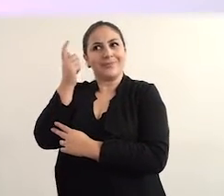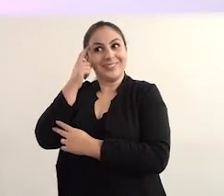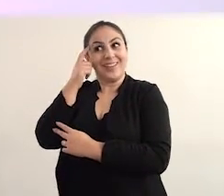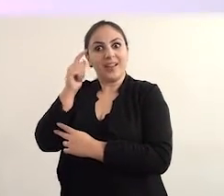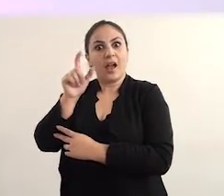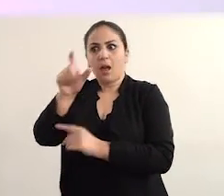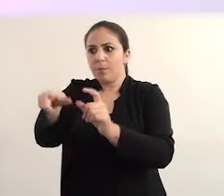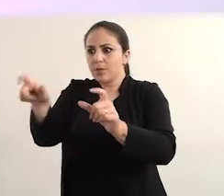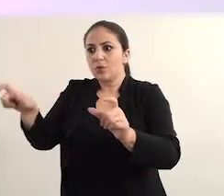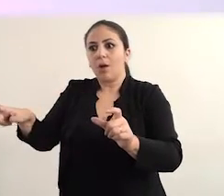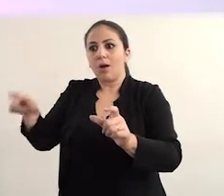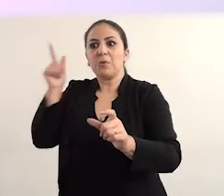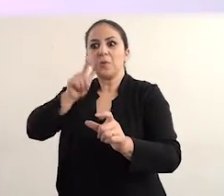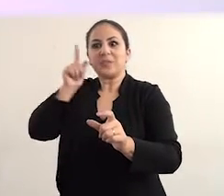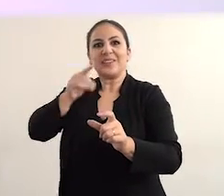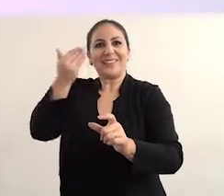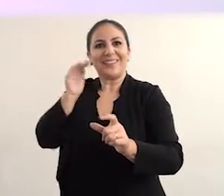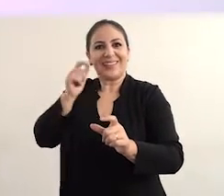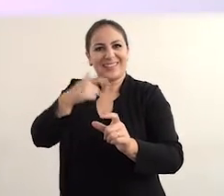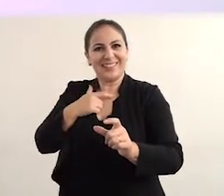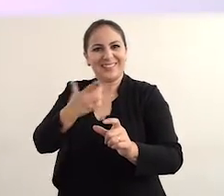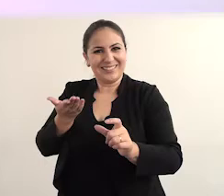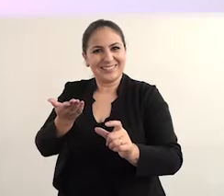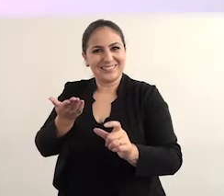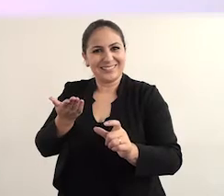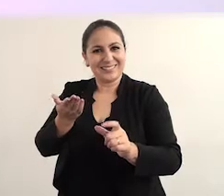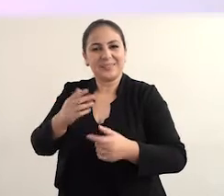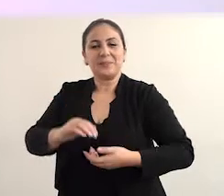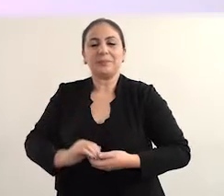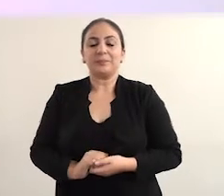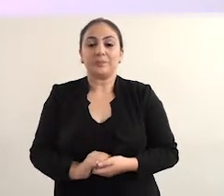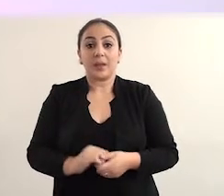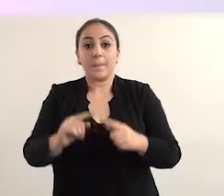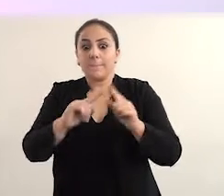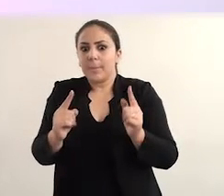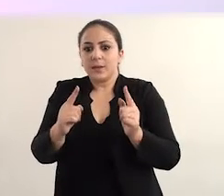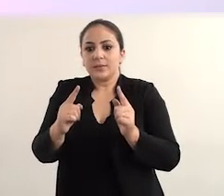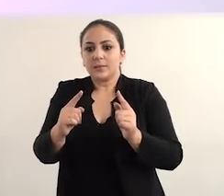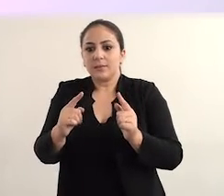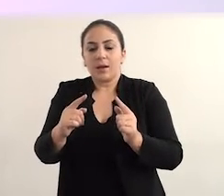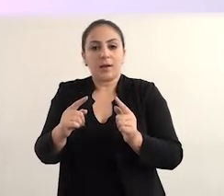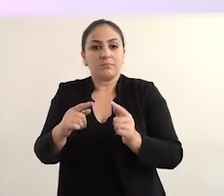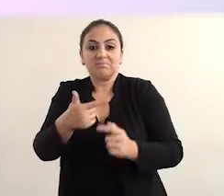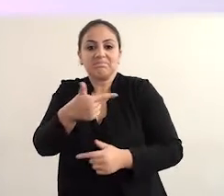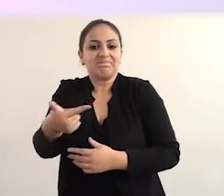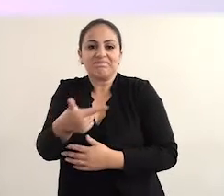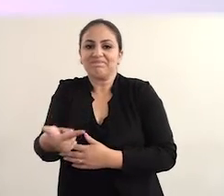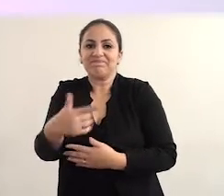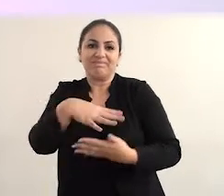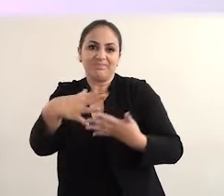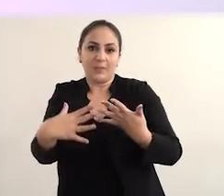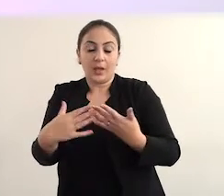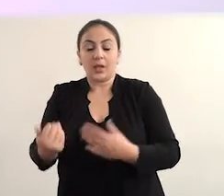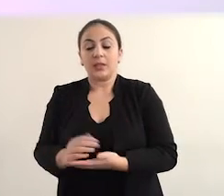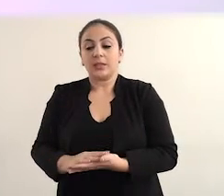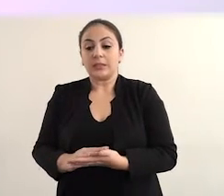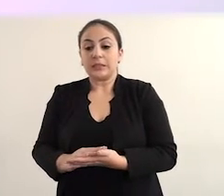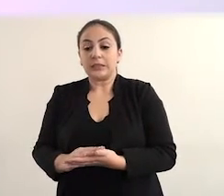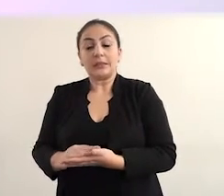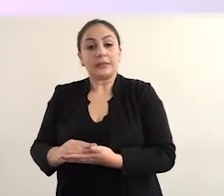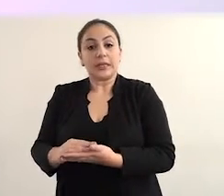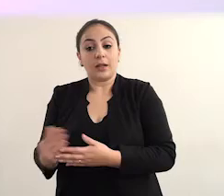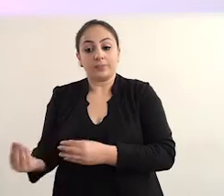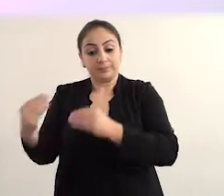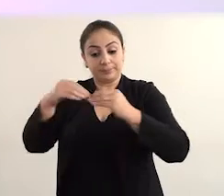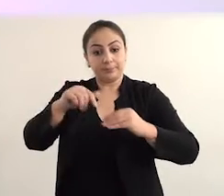pensava que, fazendo isso, ela estava se fazendo compreender. Então, ela não tinha a Libras. Quando ela veio, então, para